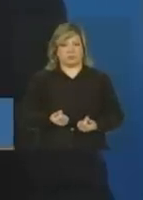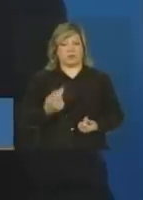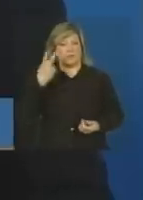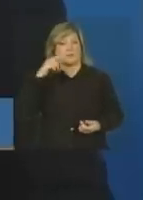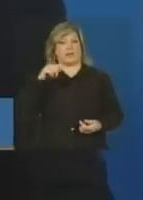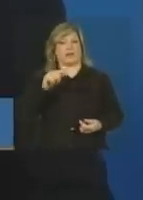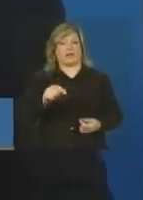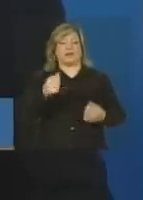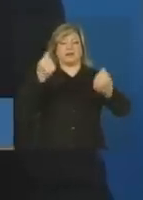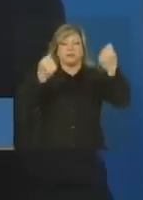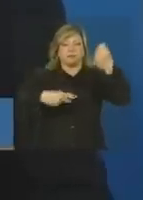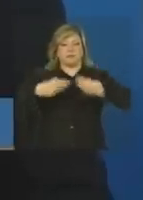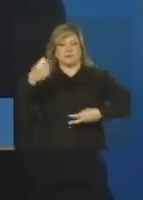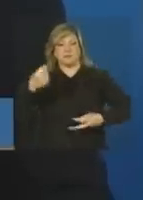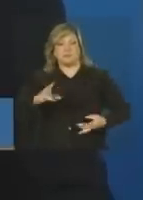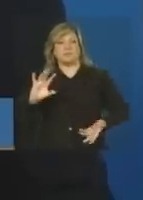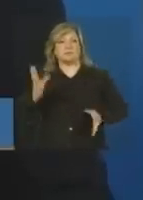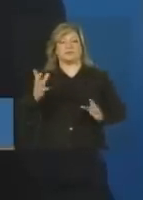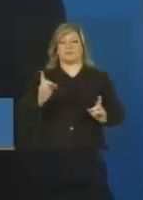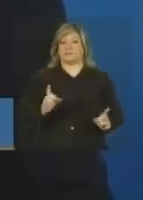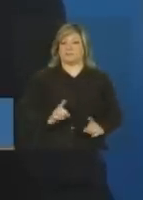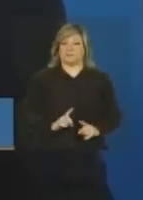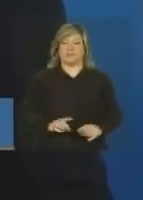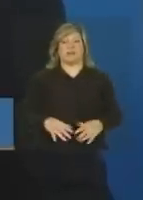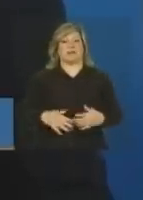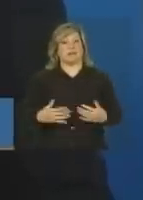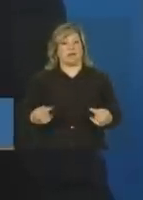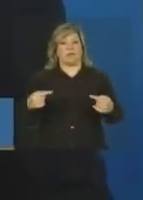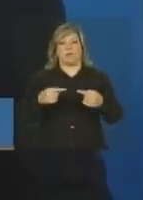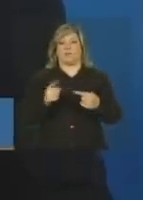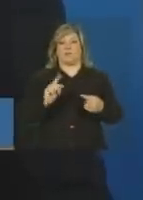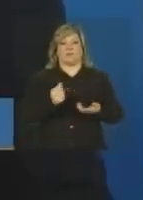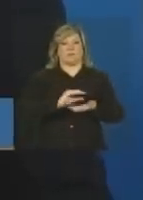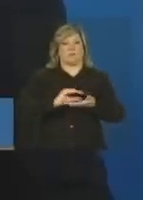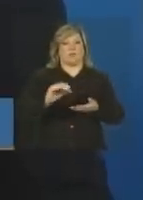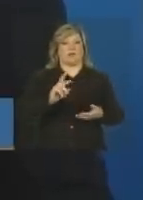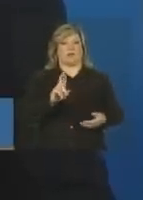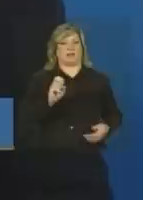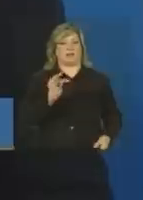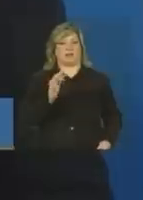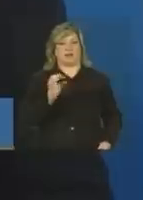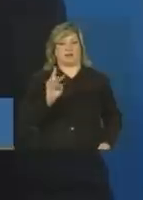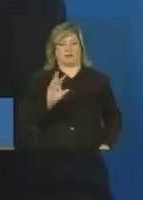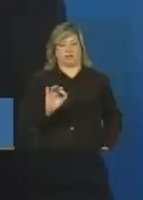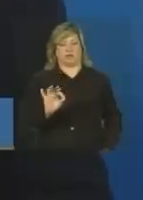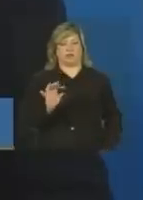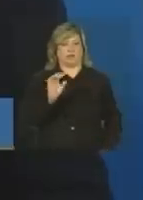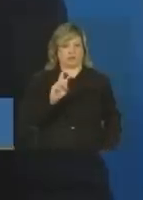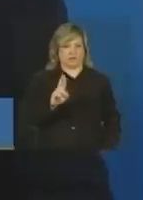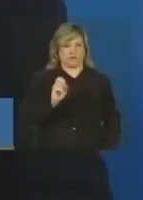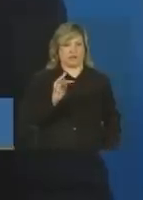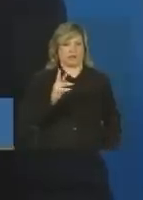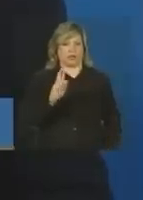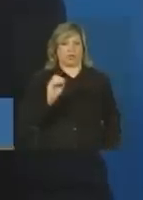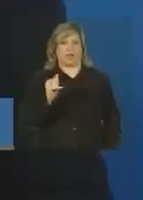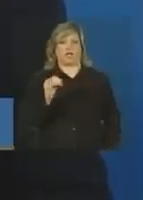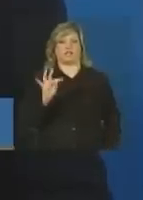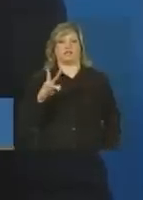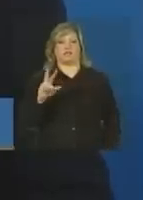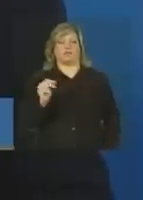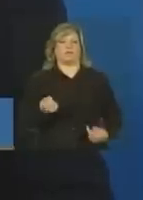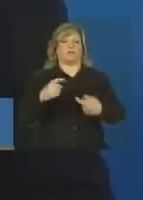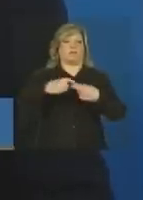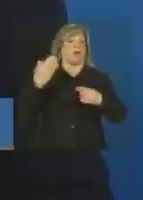pela prestação de conta intempestiva. Né? Então, não há repasse retroativo. Agora, é importante eu refrisar